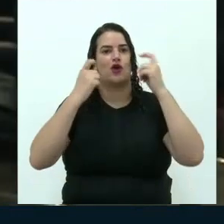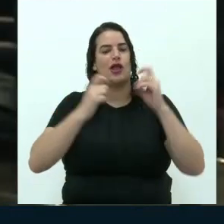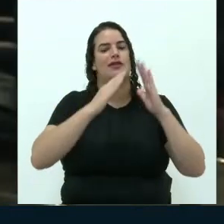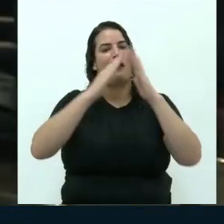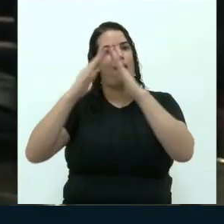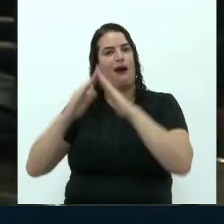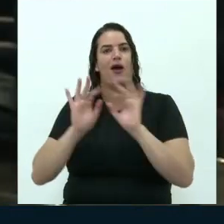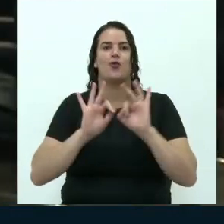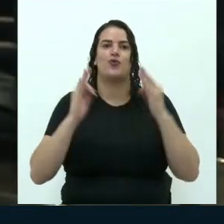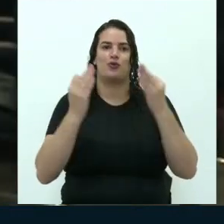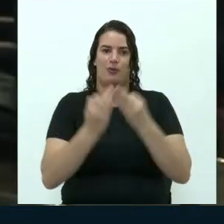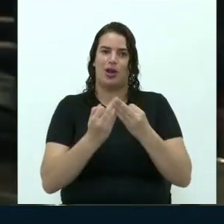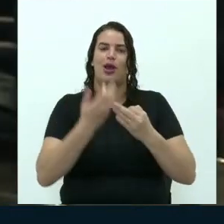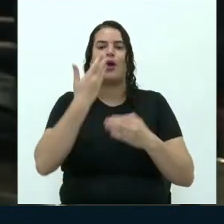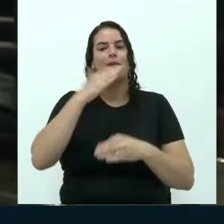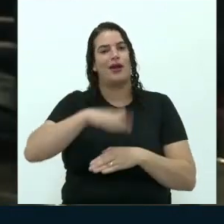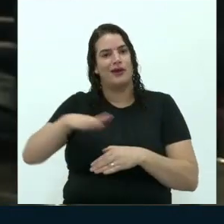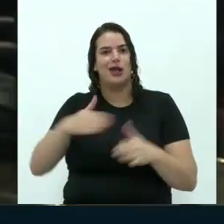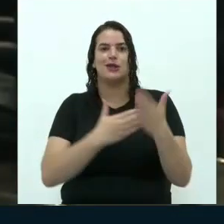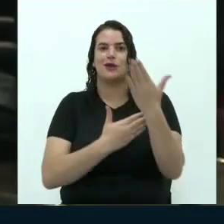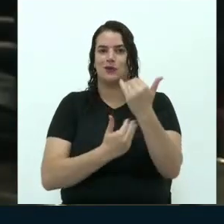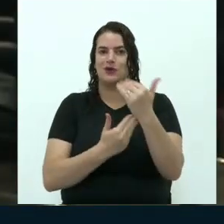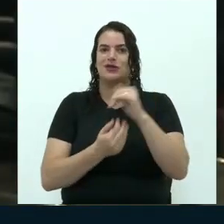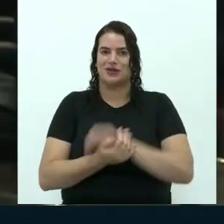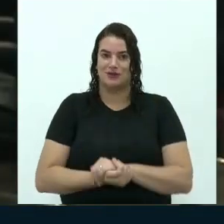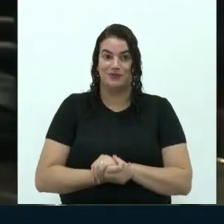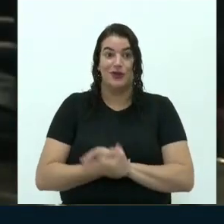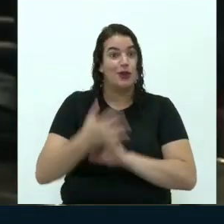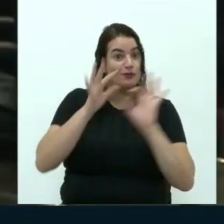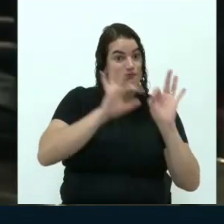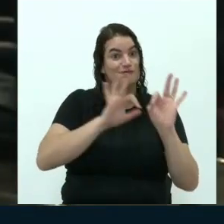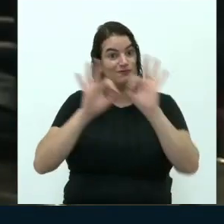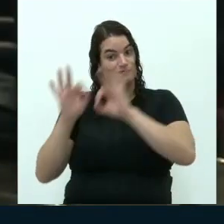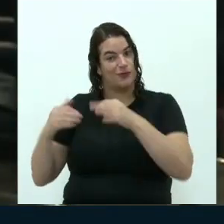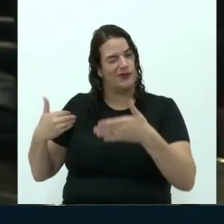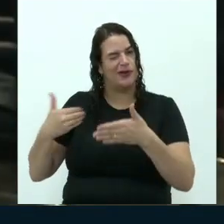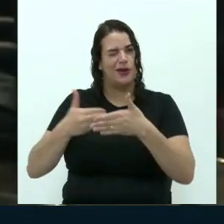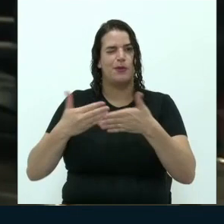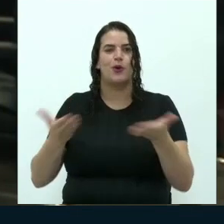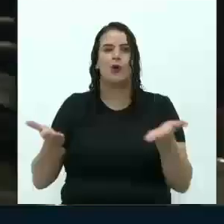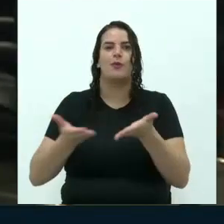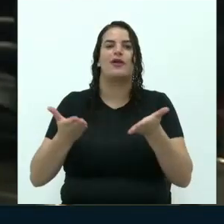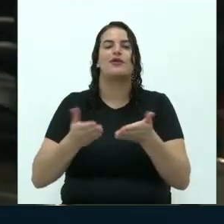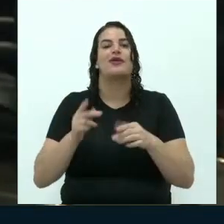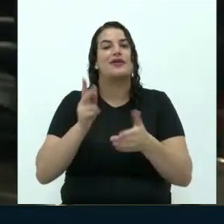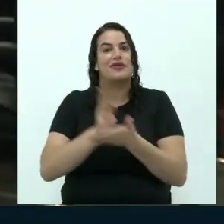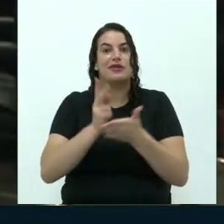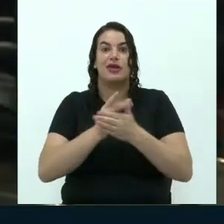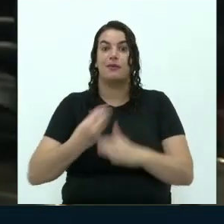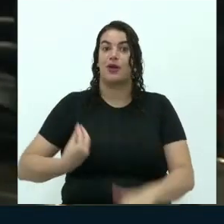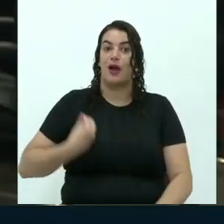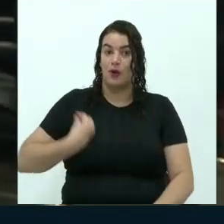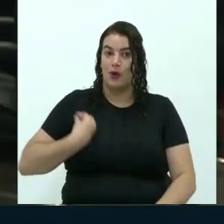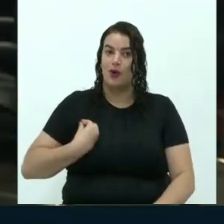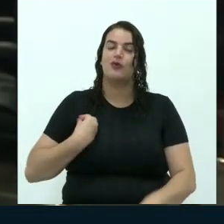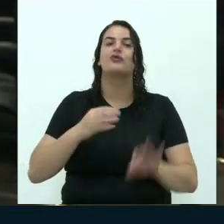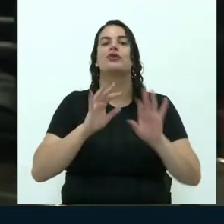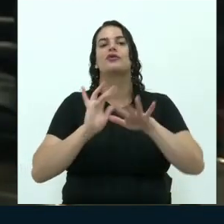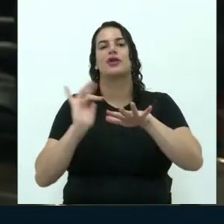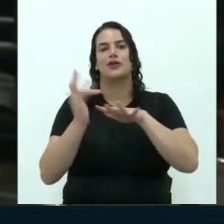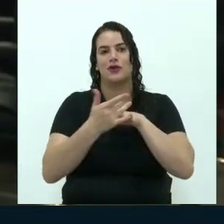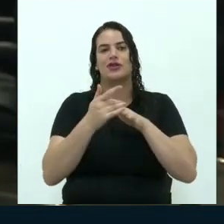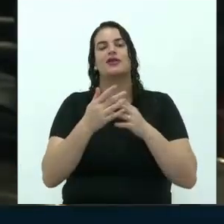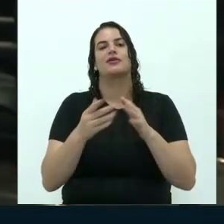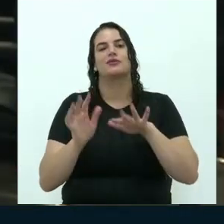doméstica familiar para crianças e adolescentes. Então não deixe de conferir daqui a pouquinho aqui no plenário, sempre com transmissão ao vivo pelas redes sociais